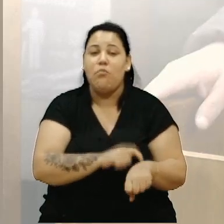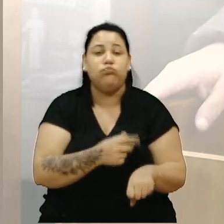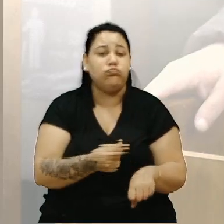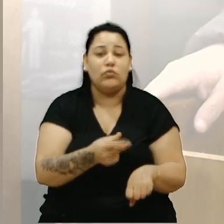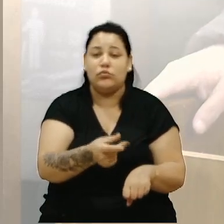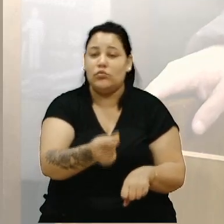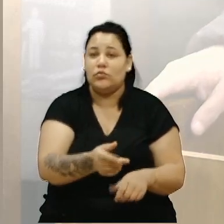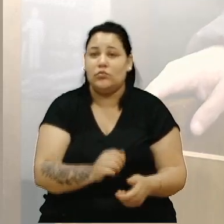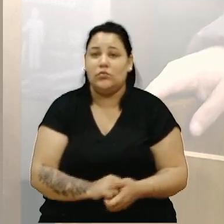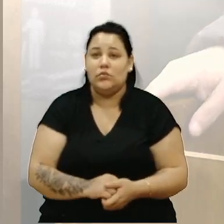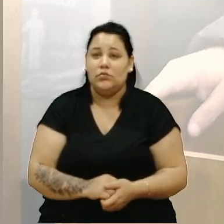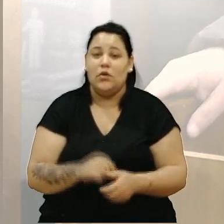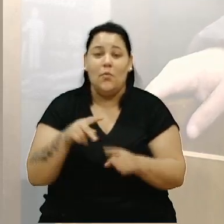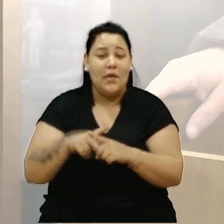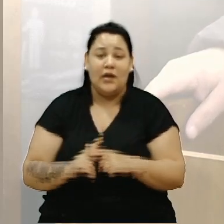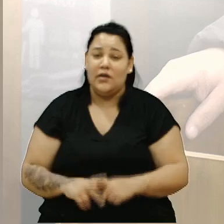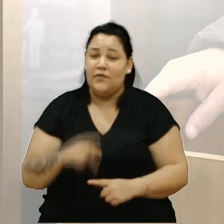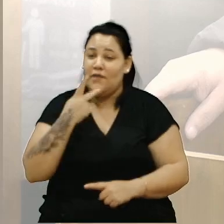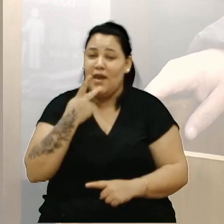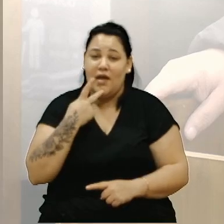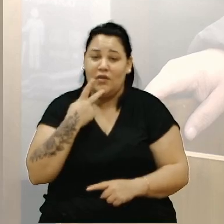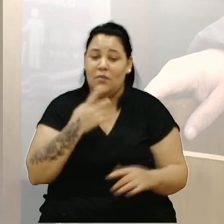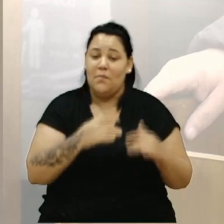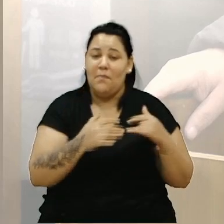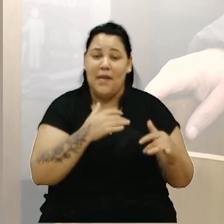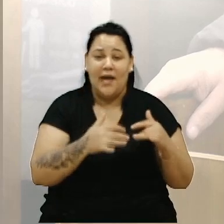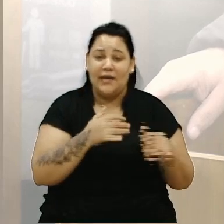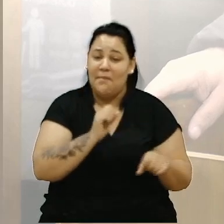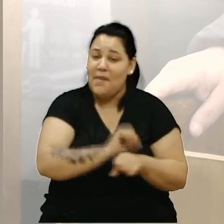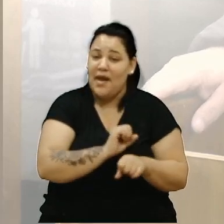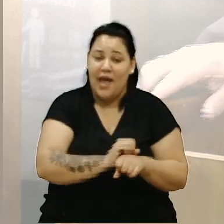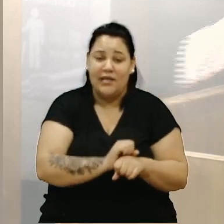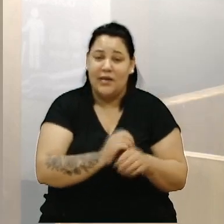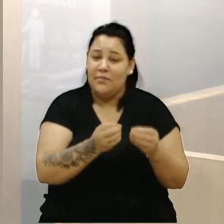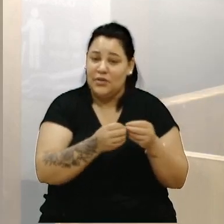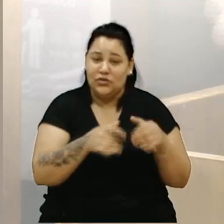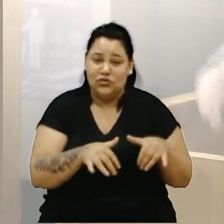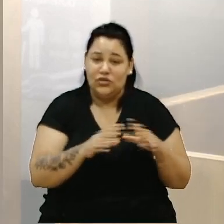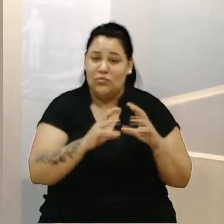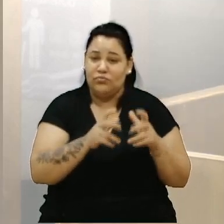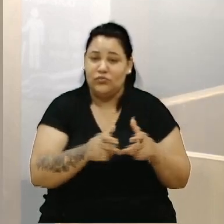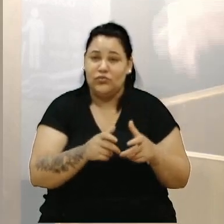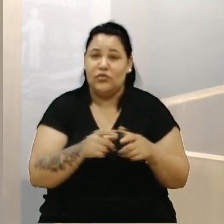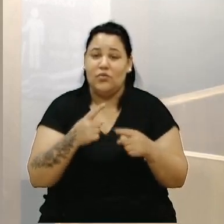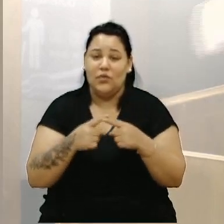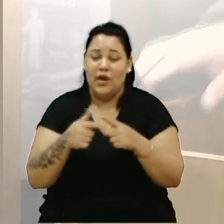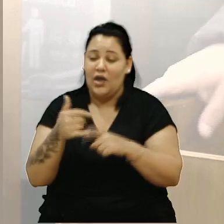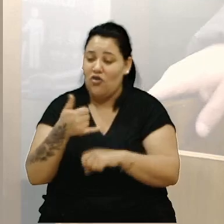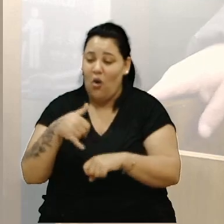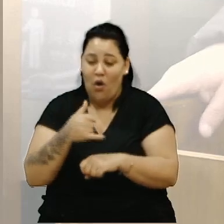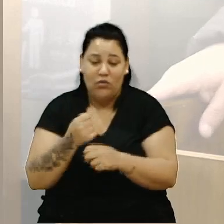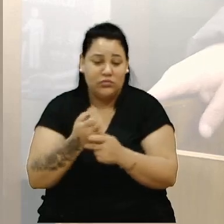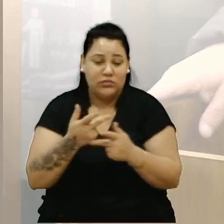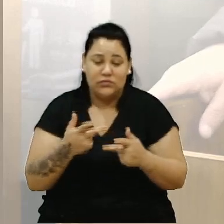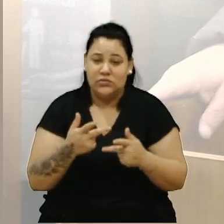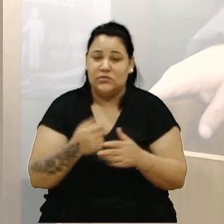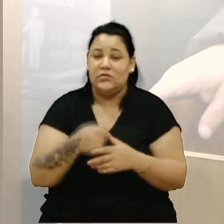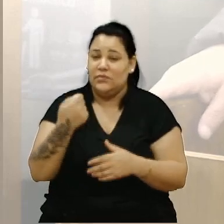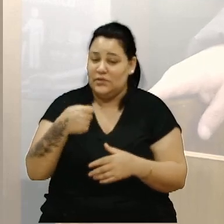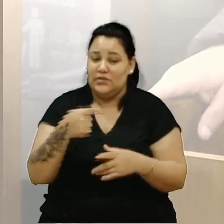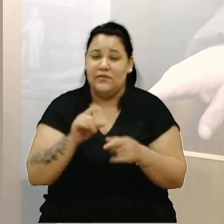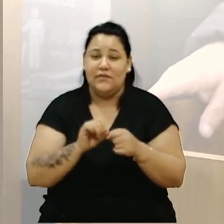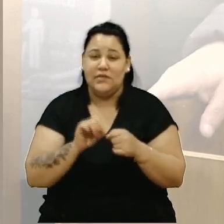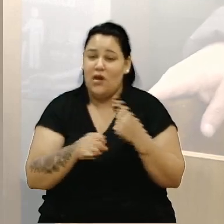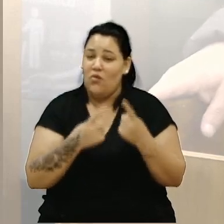os mecânicos já dizem, né? Máquina muito tempo parada estraga o motor. A questão da lubrificação, o óleo, então precisa que seja feita